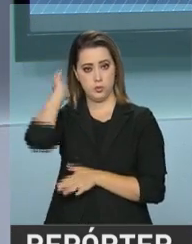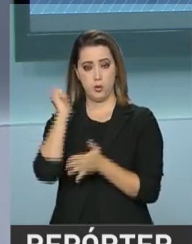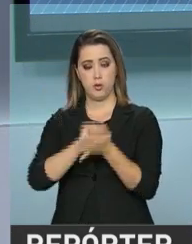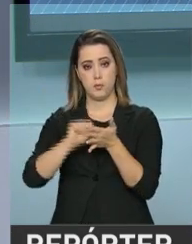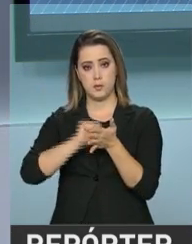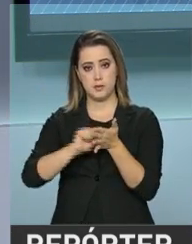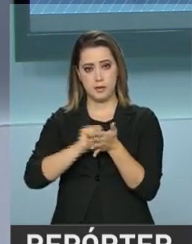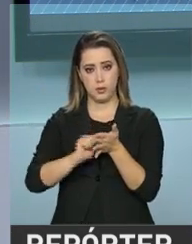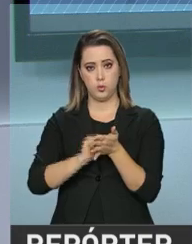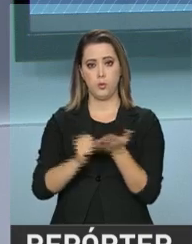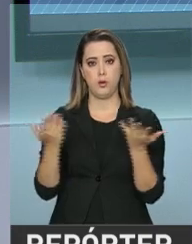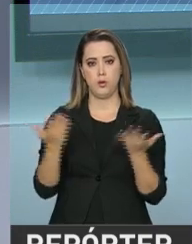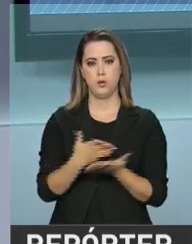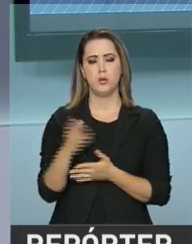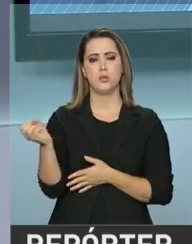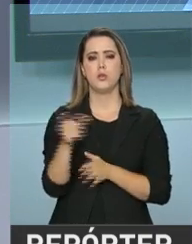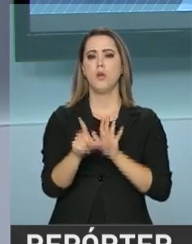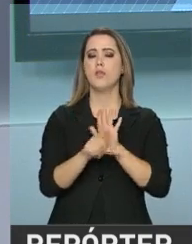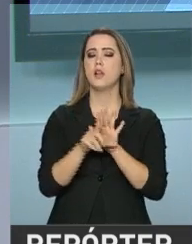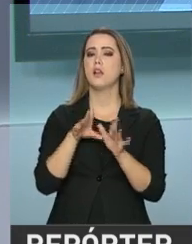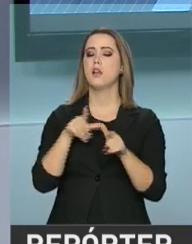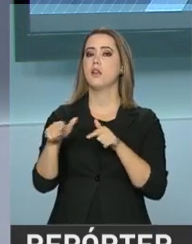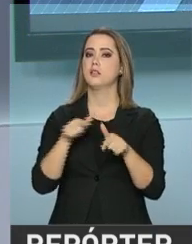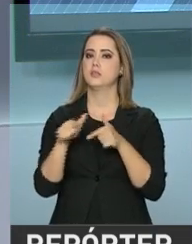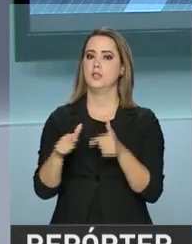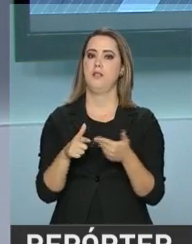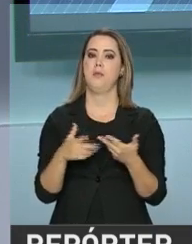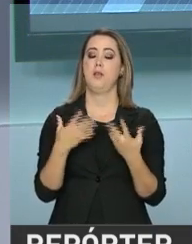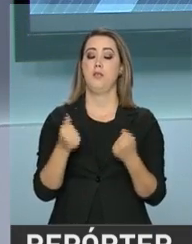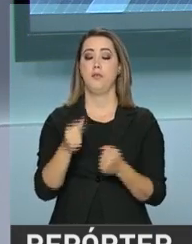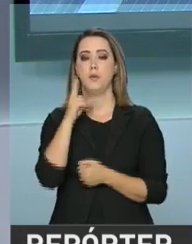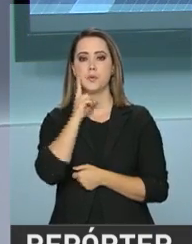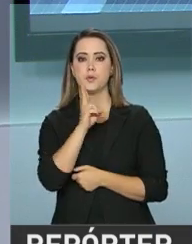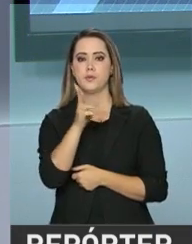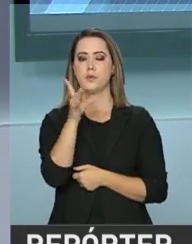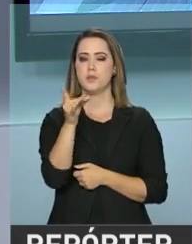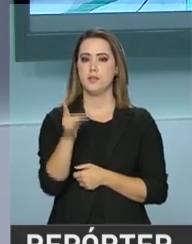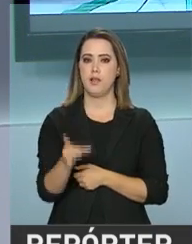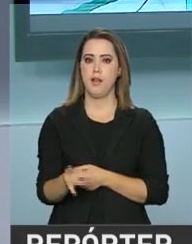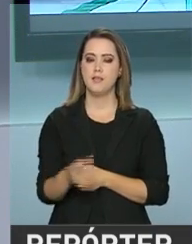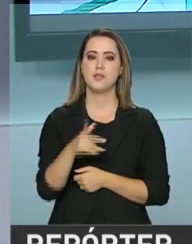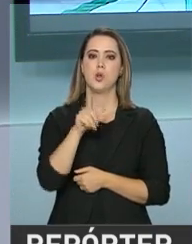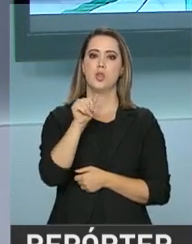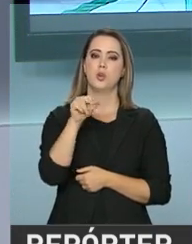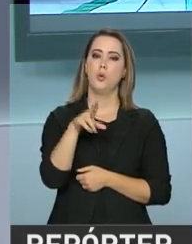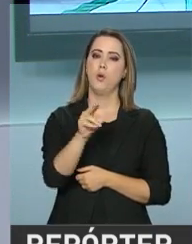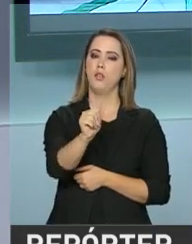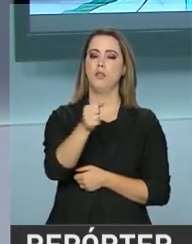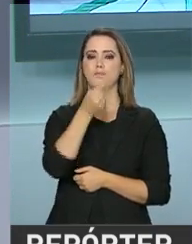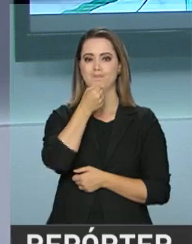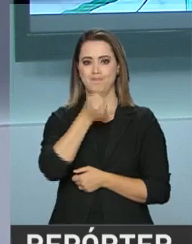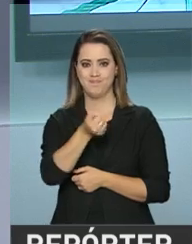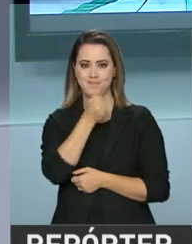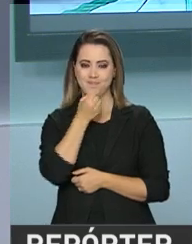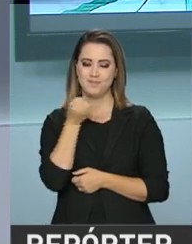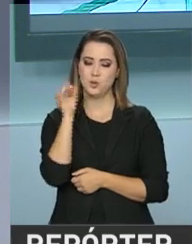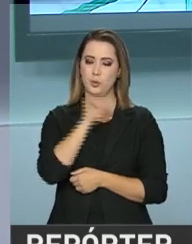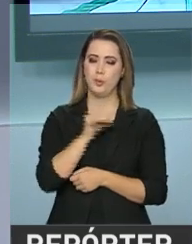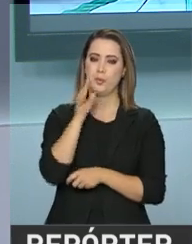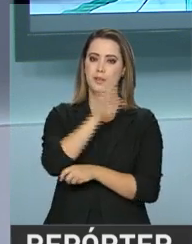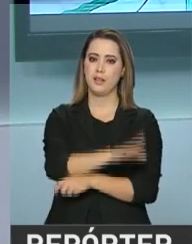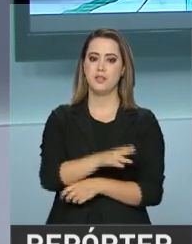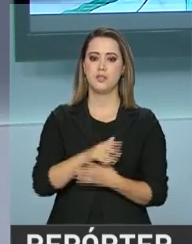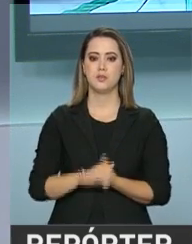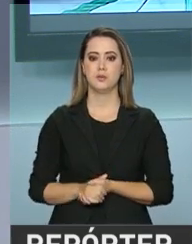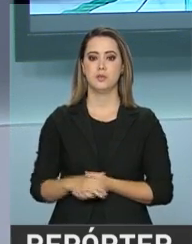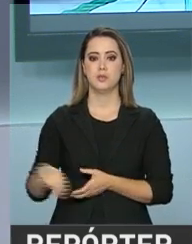a nova legislação trabalhista. A repórter Luana Karen vai trazer os detalhes para a gente. Olá, Luana, boa tarde para você.